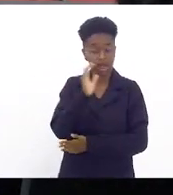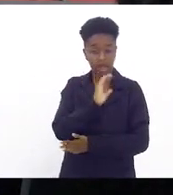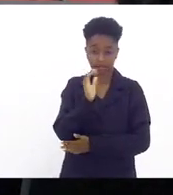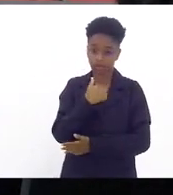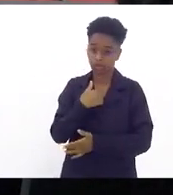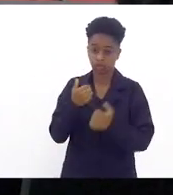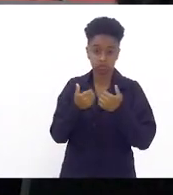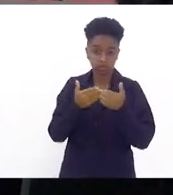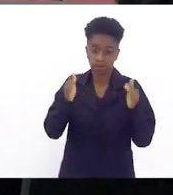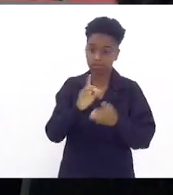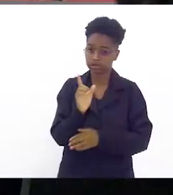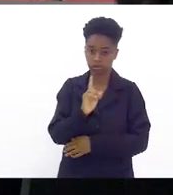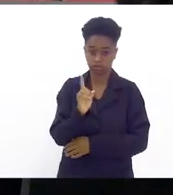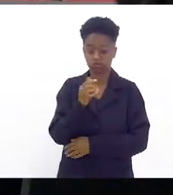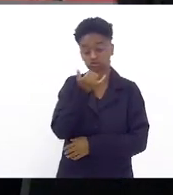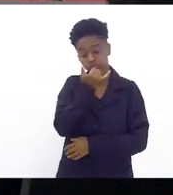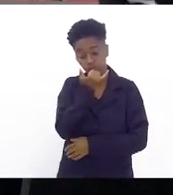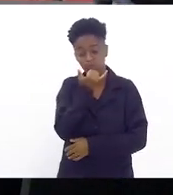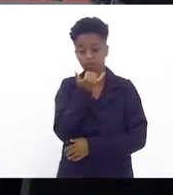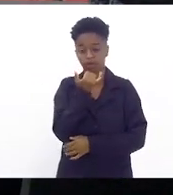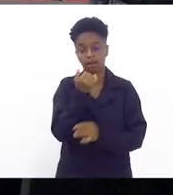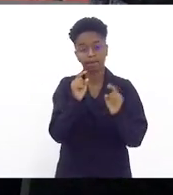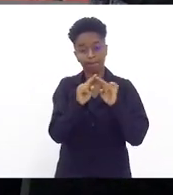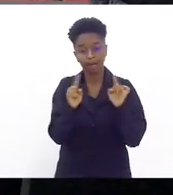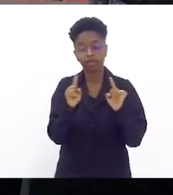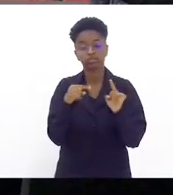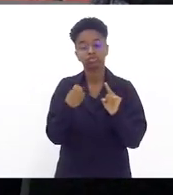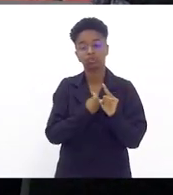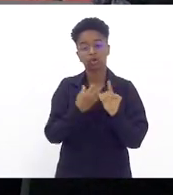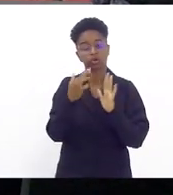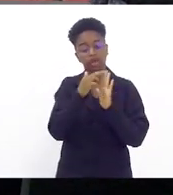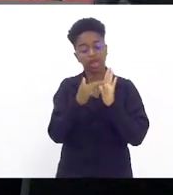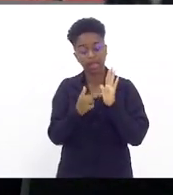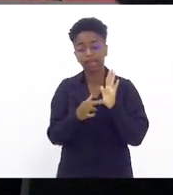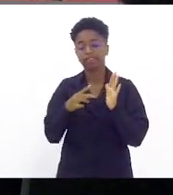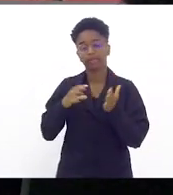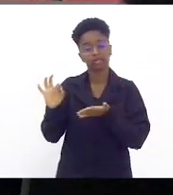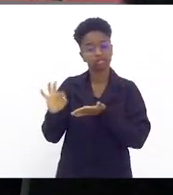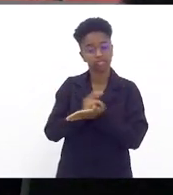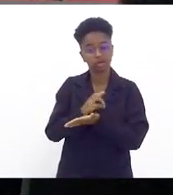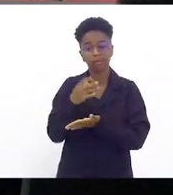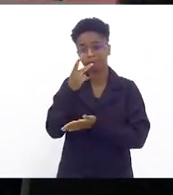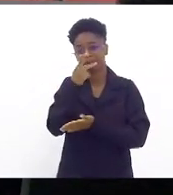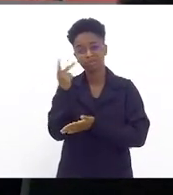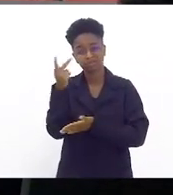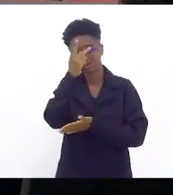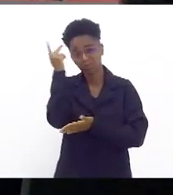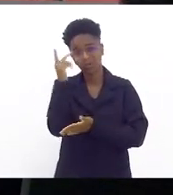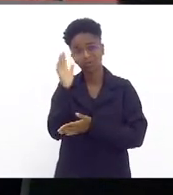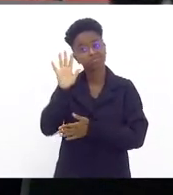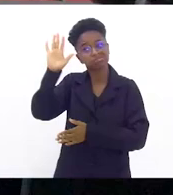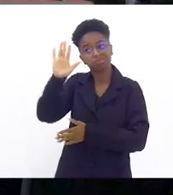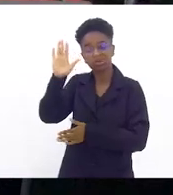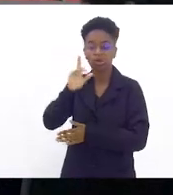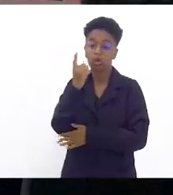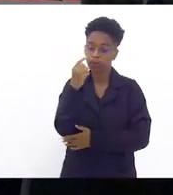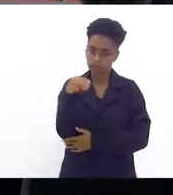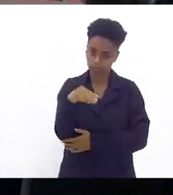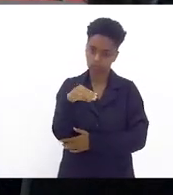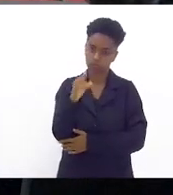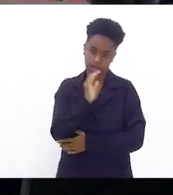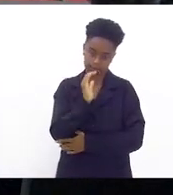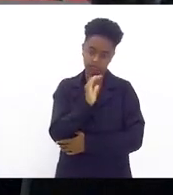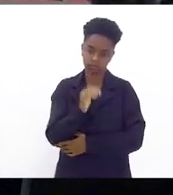eu não vou mais Abrir tá pessoal desculpa porque a gente estabeleceu as inscrições E aí as pessoas vão tá bom Um minutinho vamos